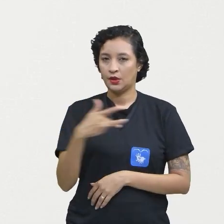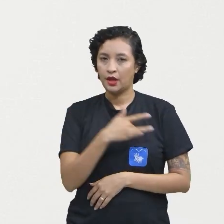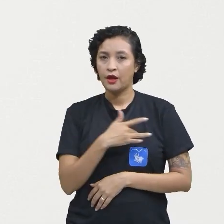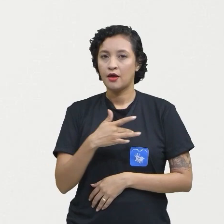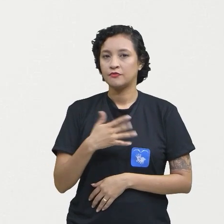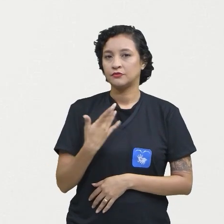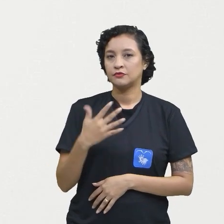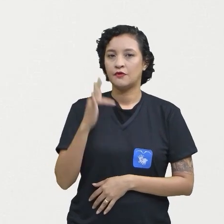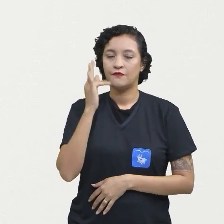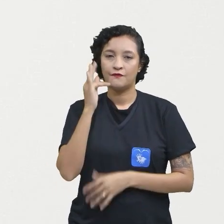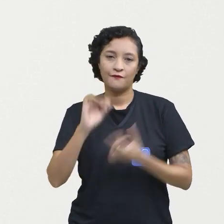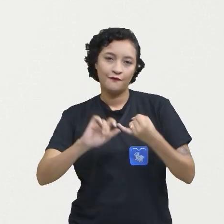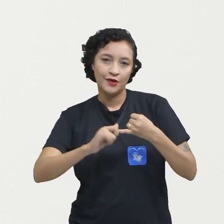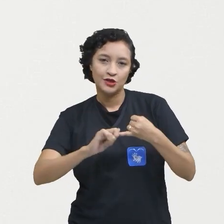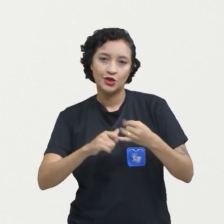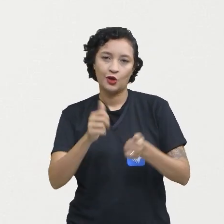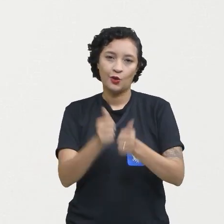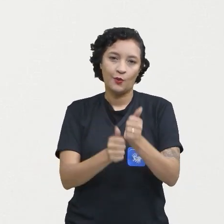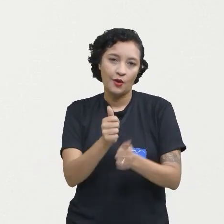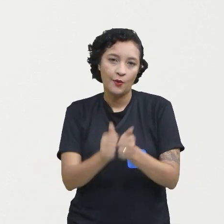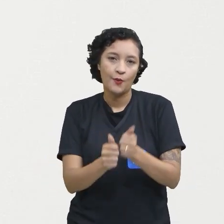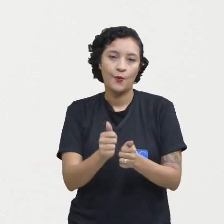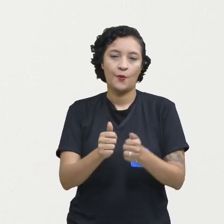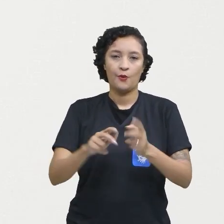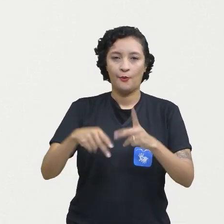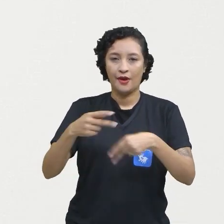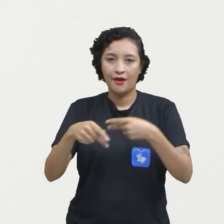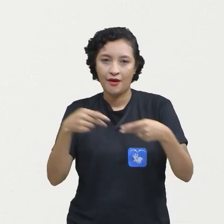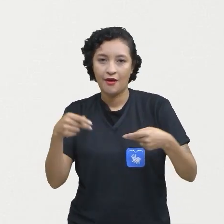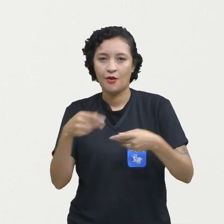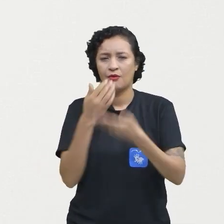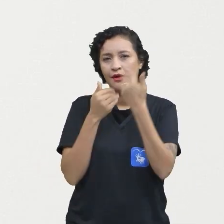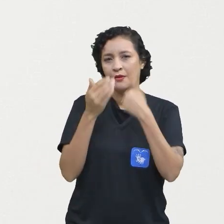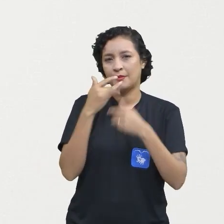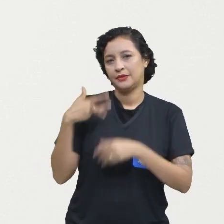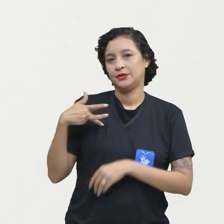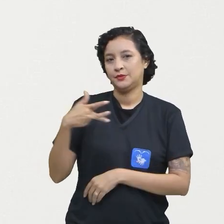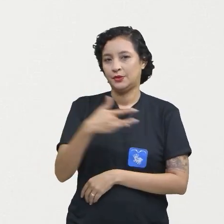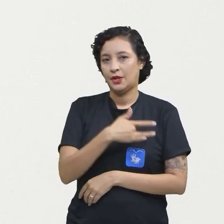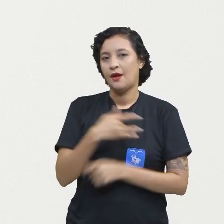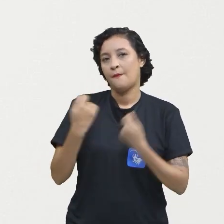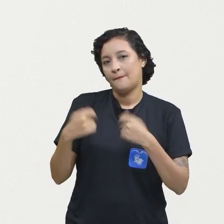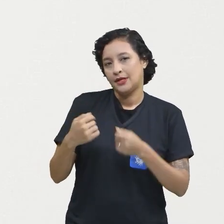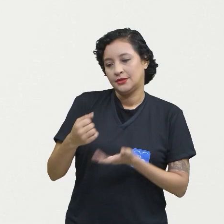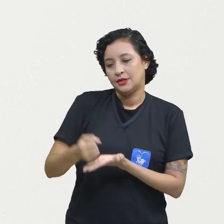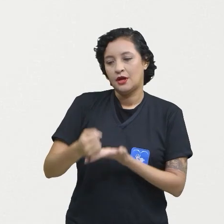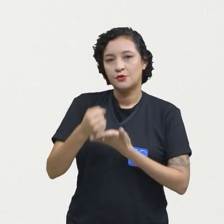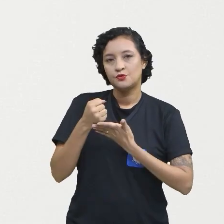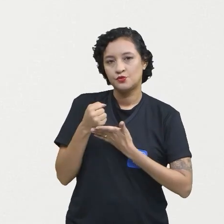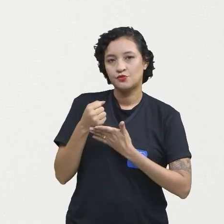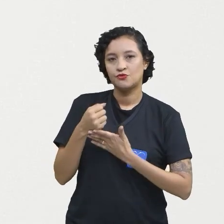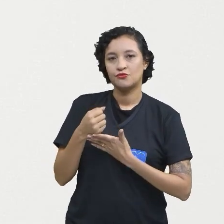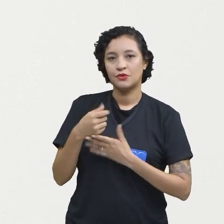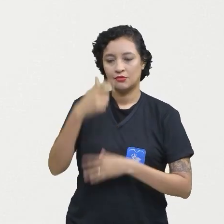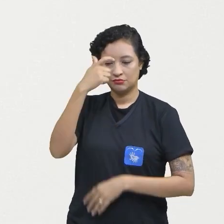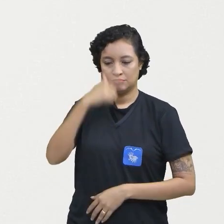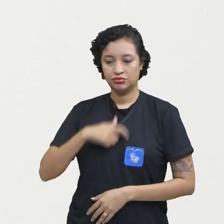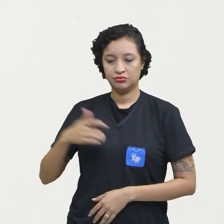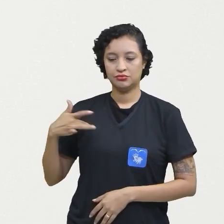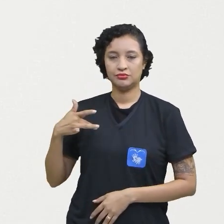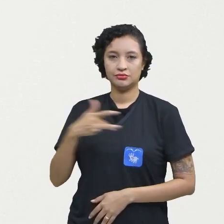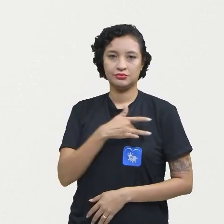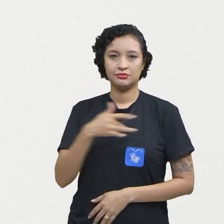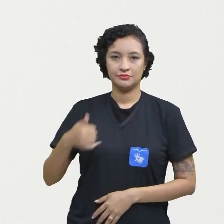legumes, feijão, arroz, macarrão, todo tipo de alimento saudável ajuda que você tenha uma saúde melhor e